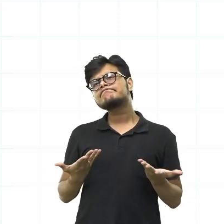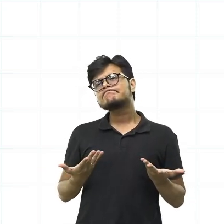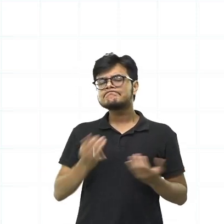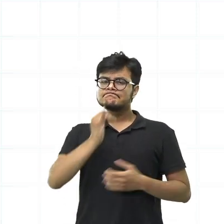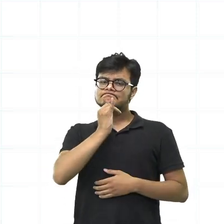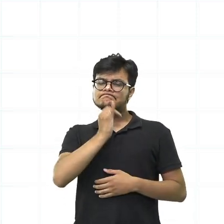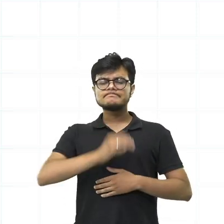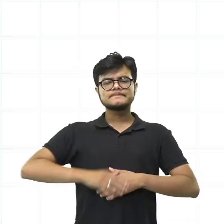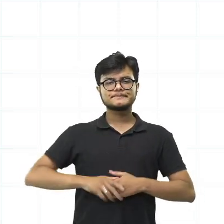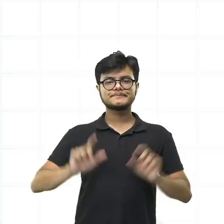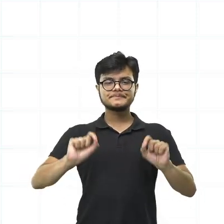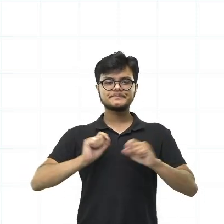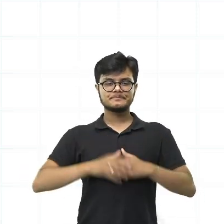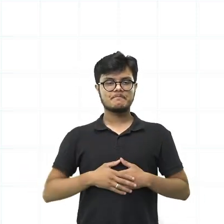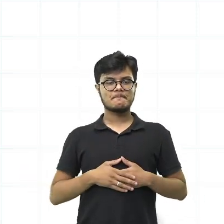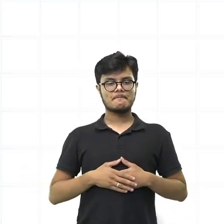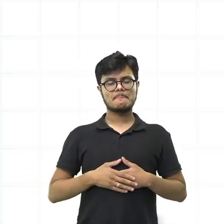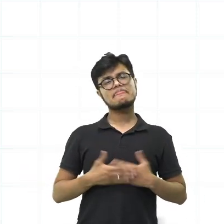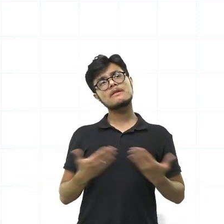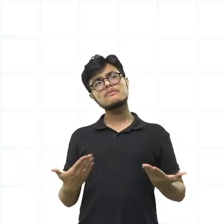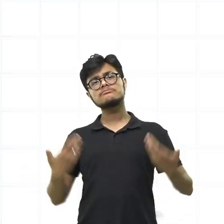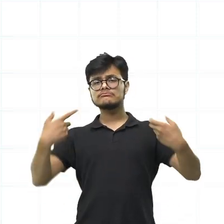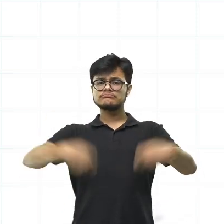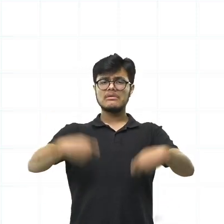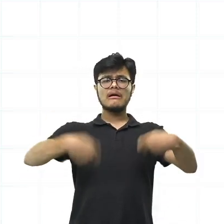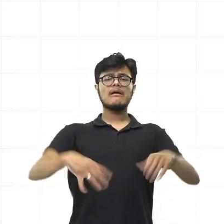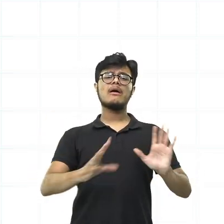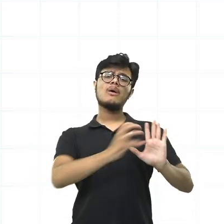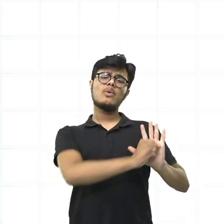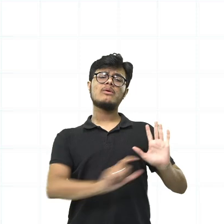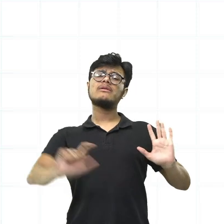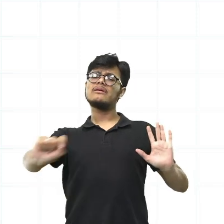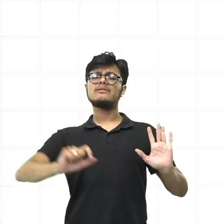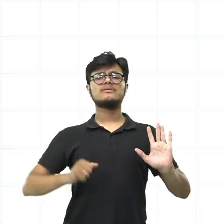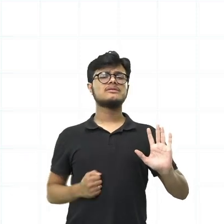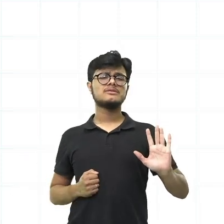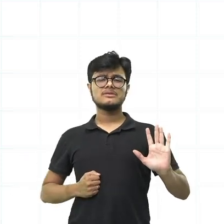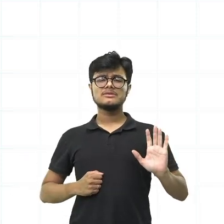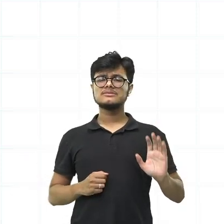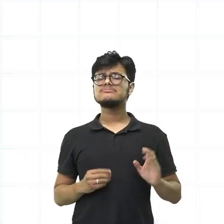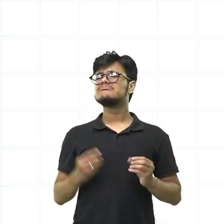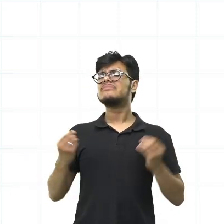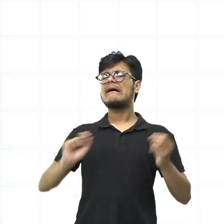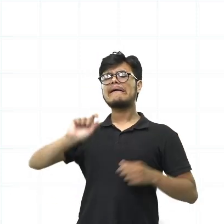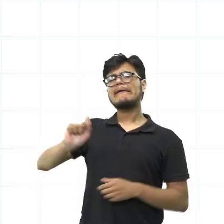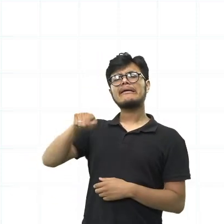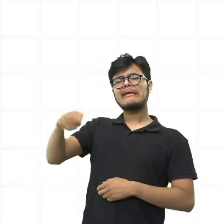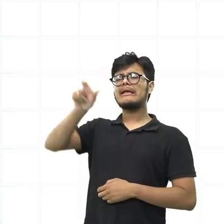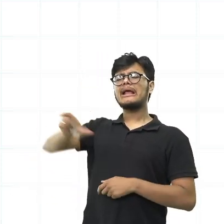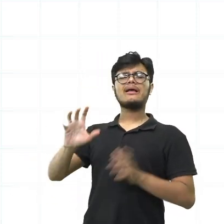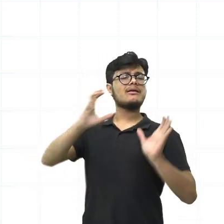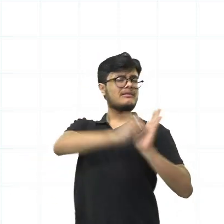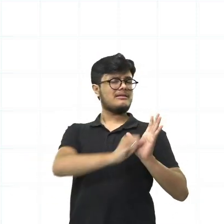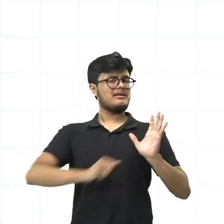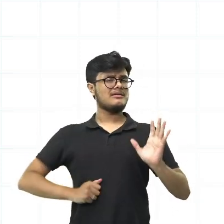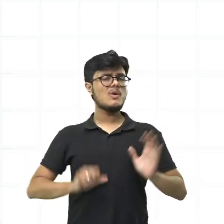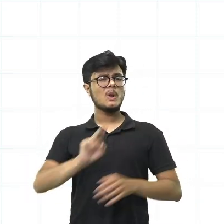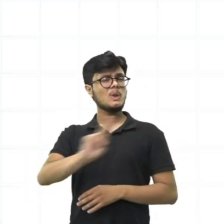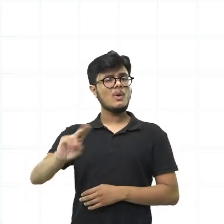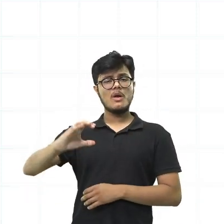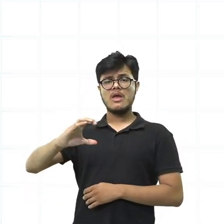disse que eu preciso ter ali um registro, né? Quem é que faz esse registro? Que o nome, né,